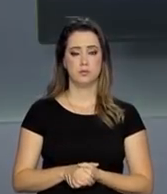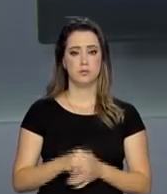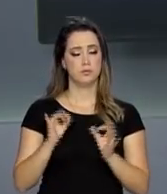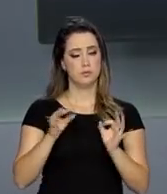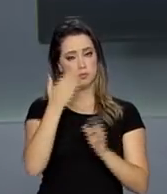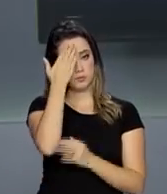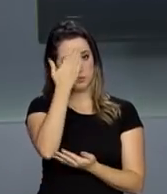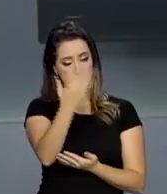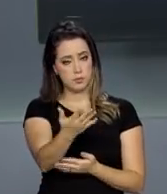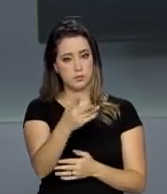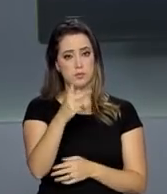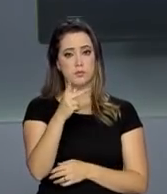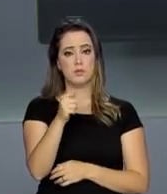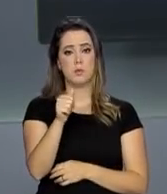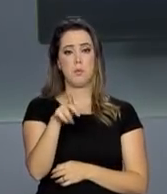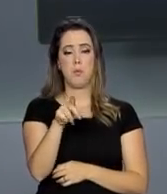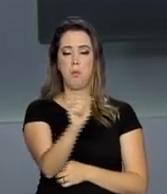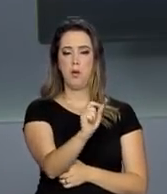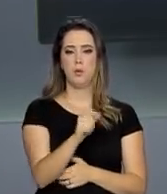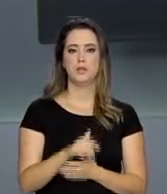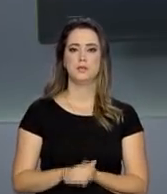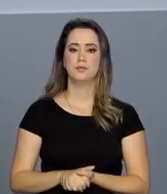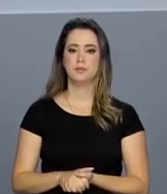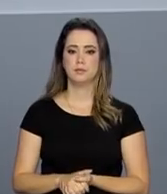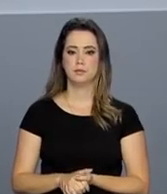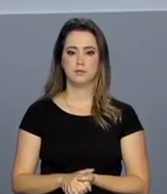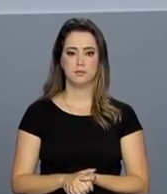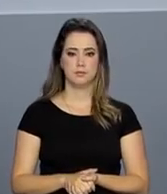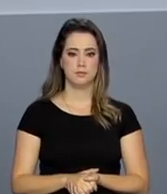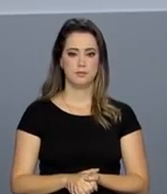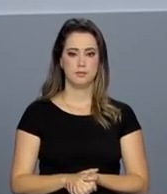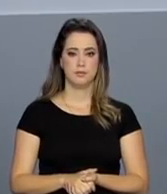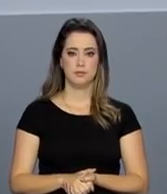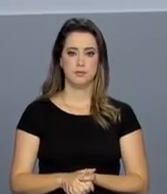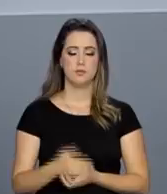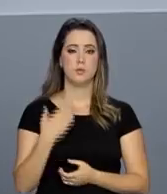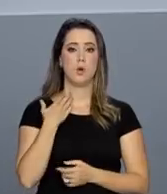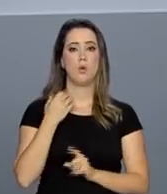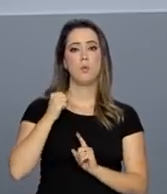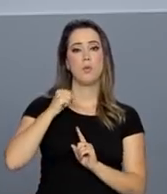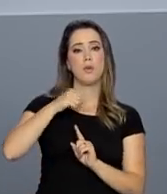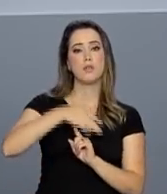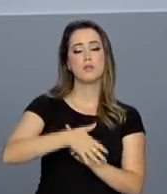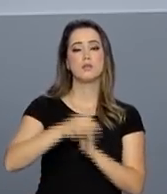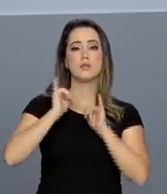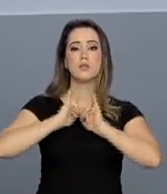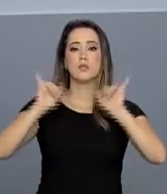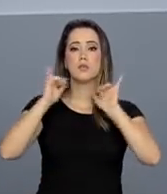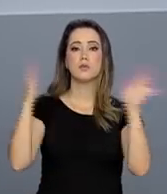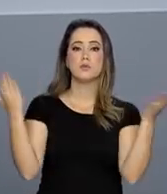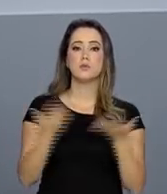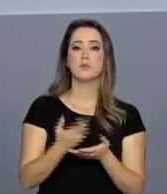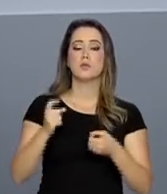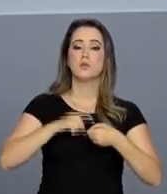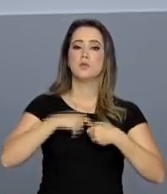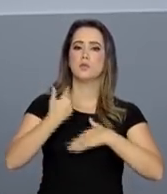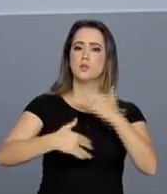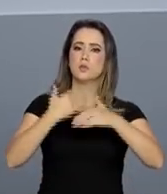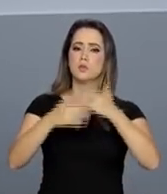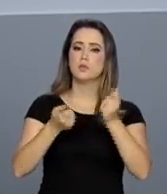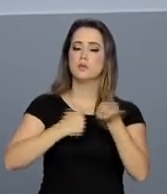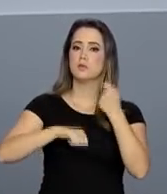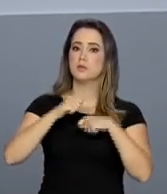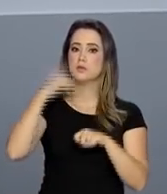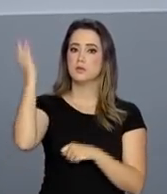Muito obrigada, Paola, pelas suas informações. E o Banco Central informou hoje que a retomada do crescimento da